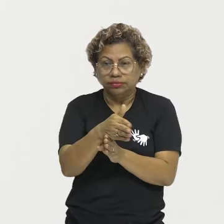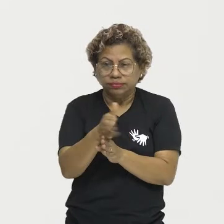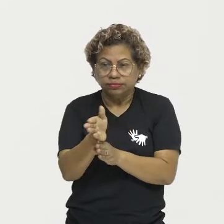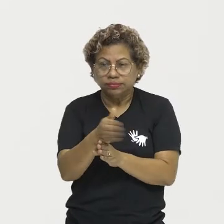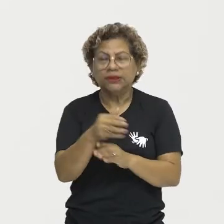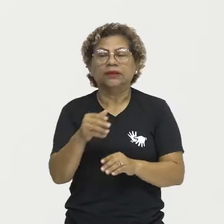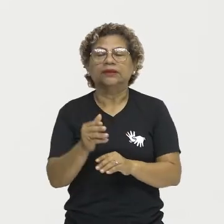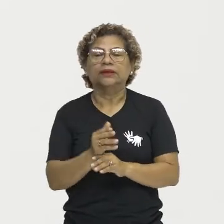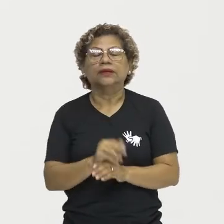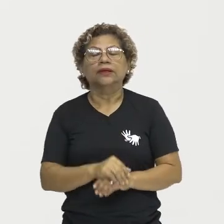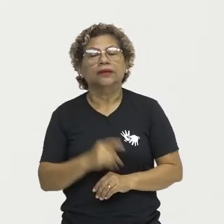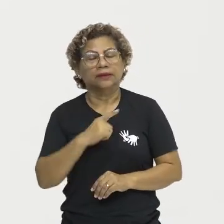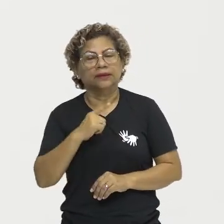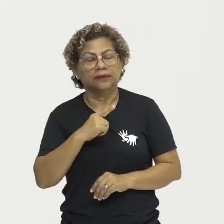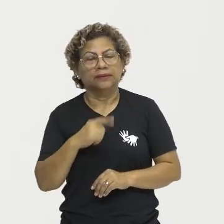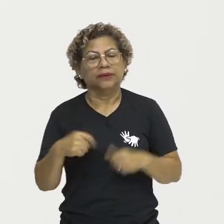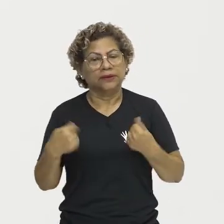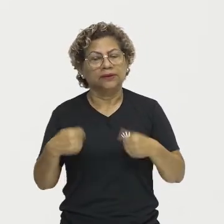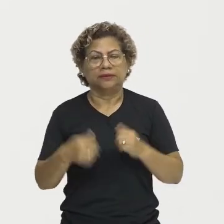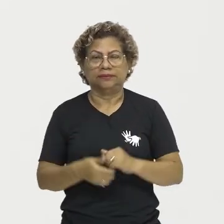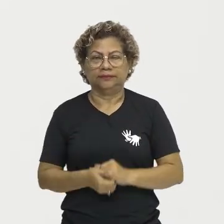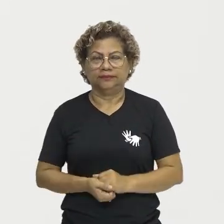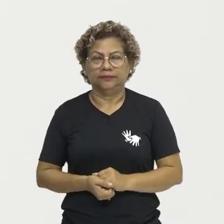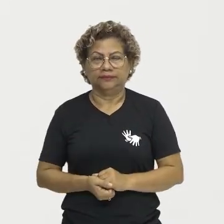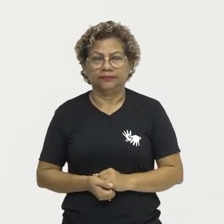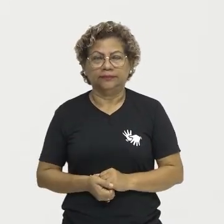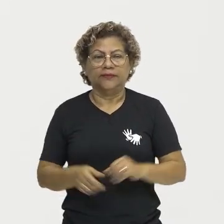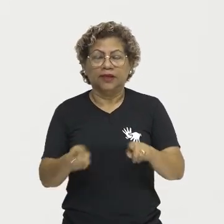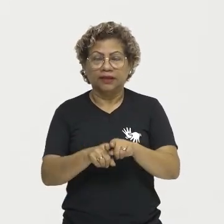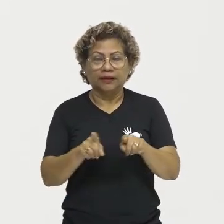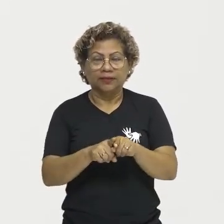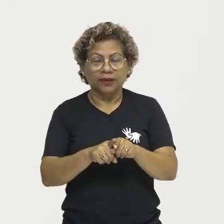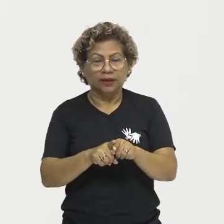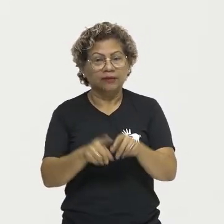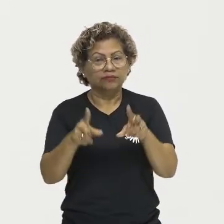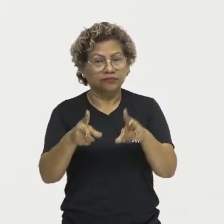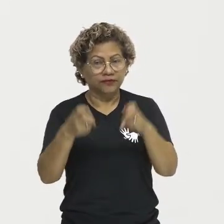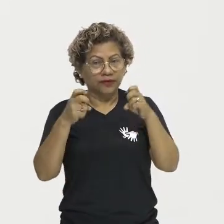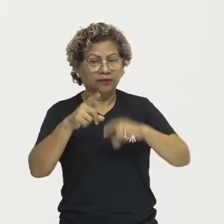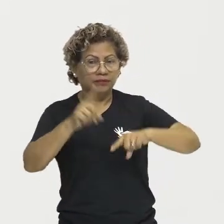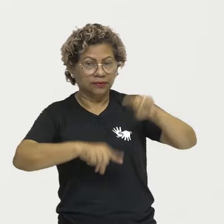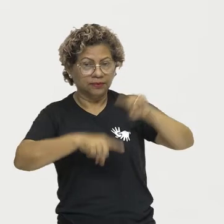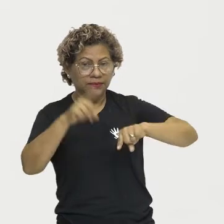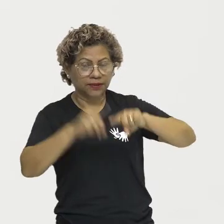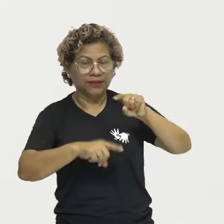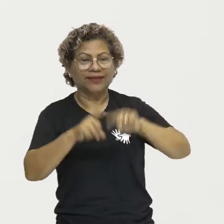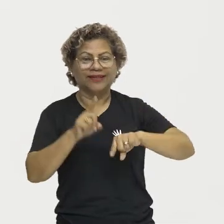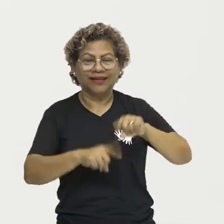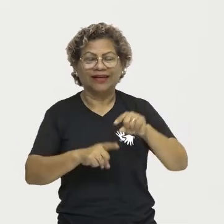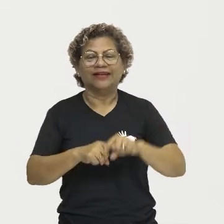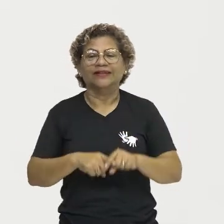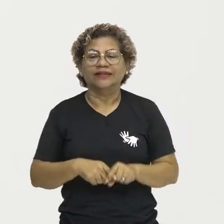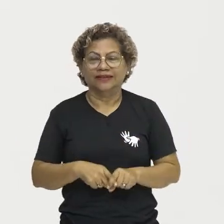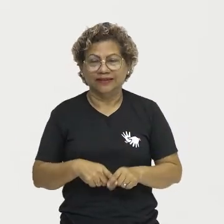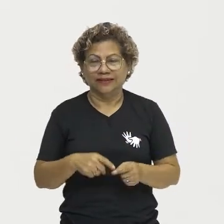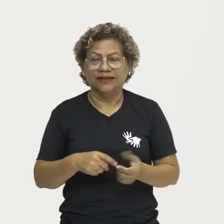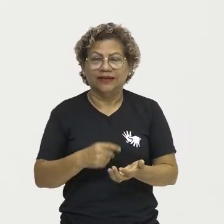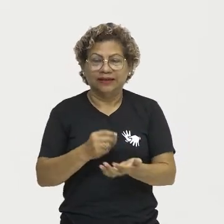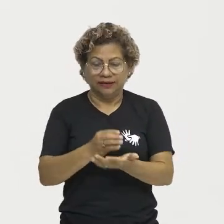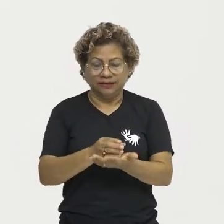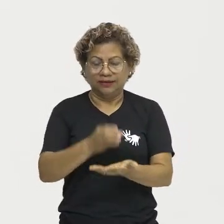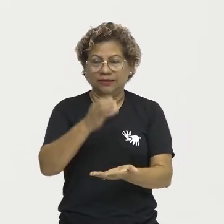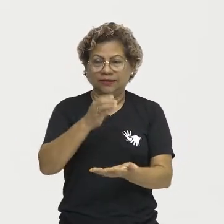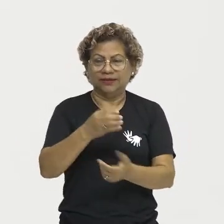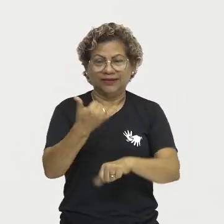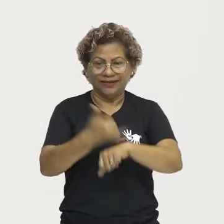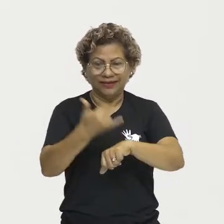essa situação do equilíbrio. E também deformar os corpos. Novamente aí, mais um exemplo, de a latinha estava inteira e depois